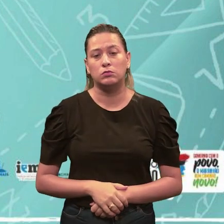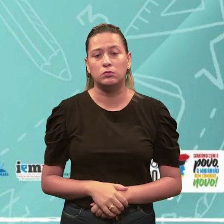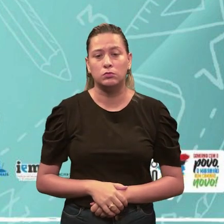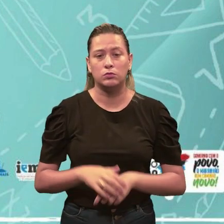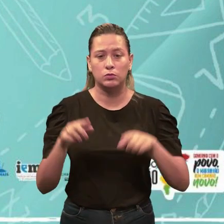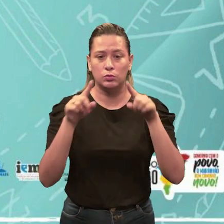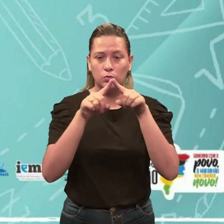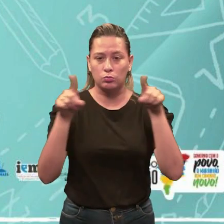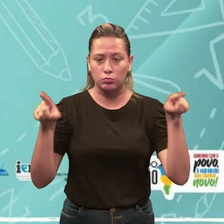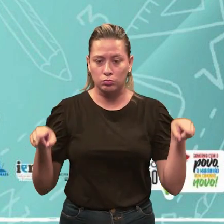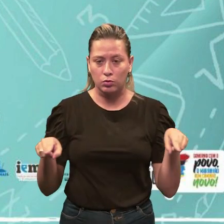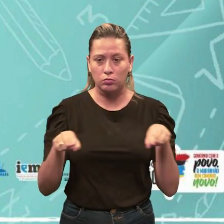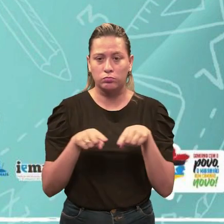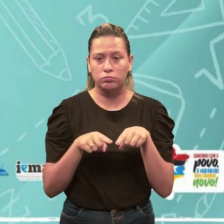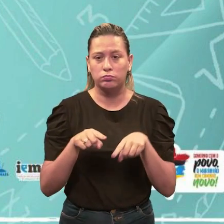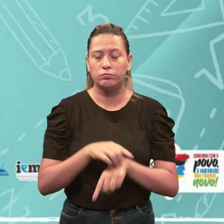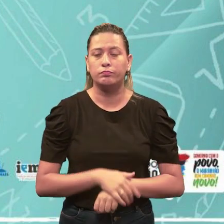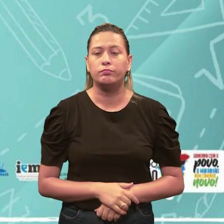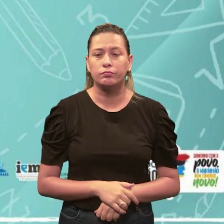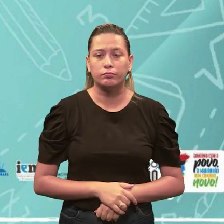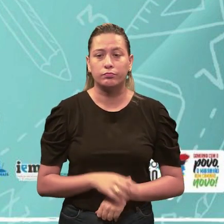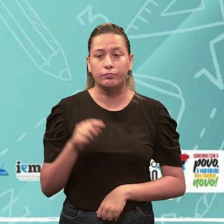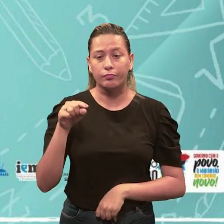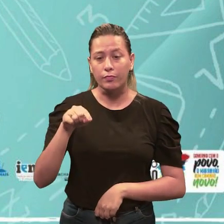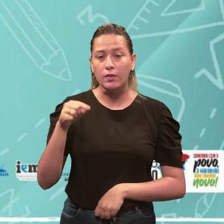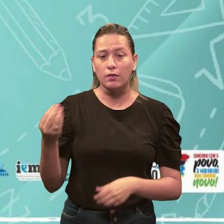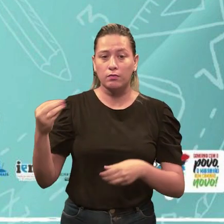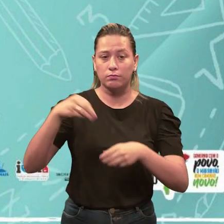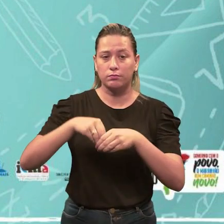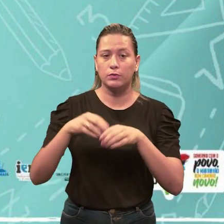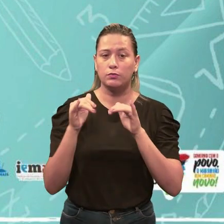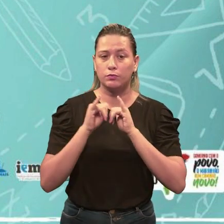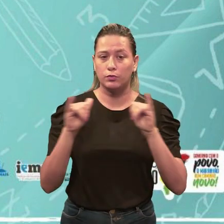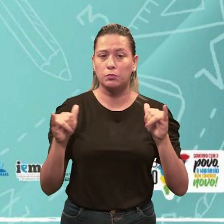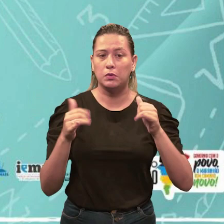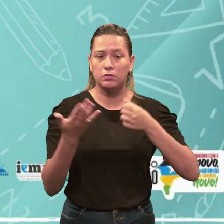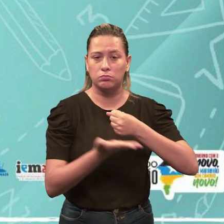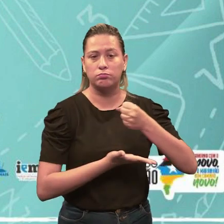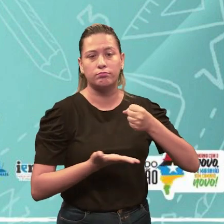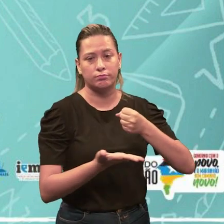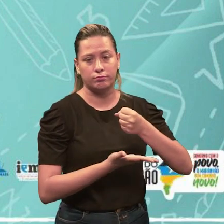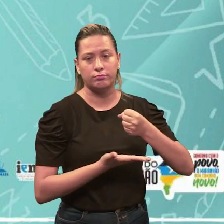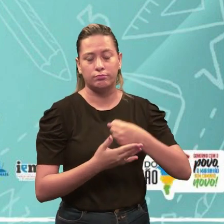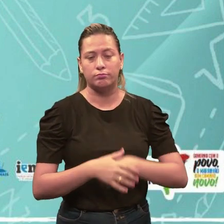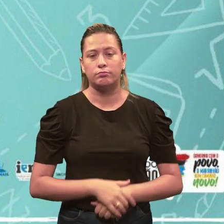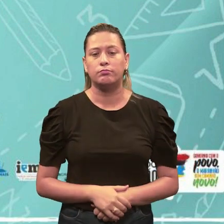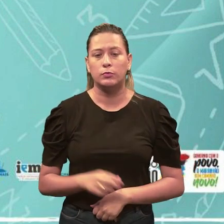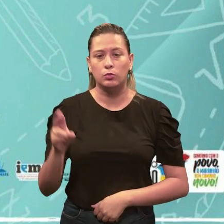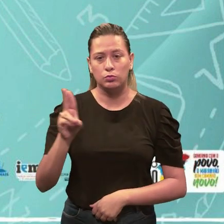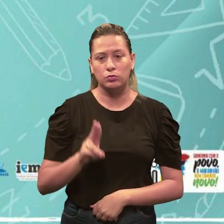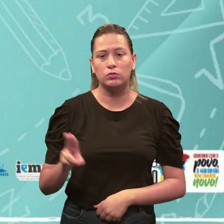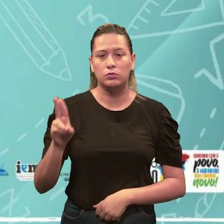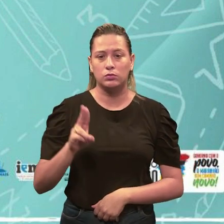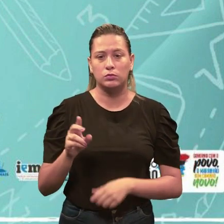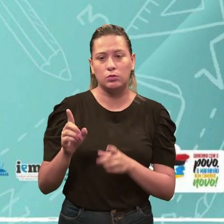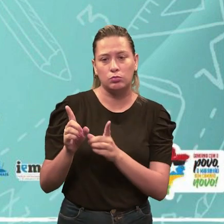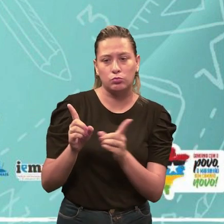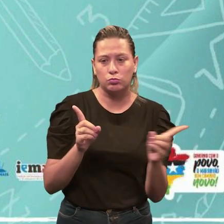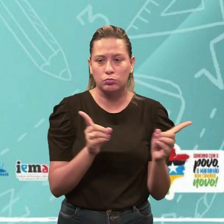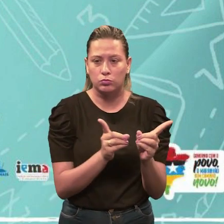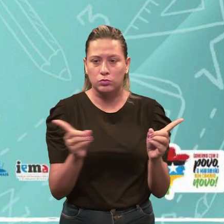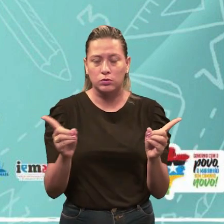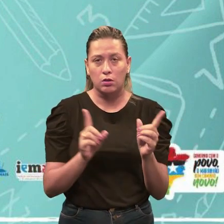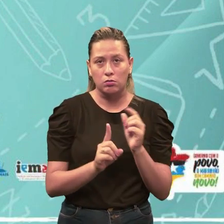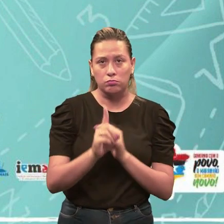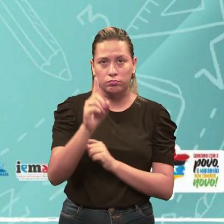esses retângulozinhos aqui. E nelas estão contidas as informações funcionais básicas, interligadas por setas,